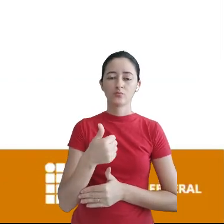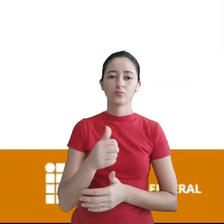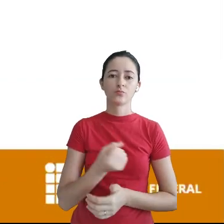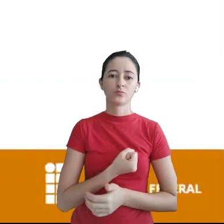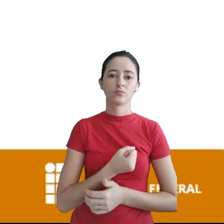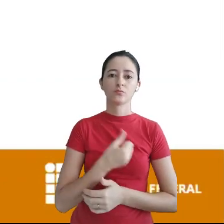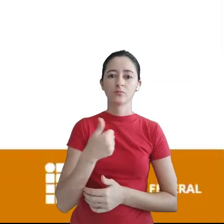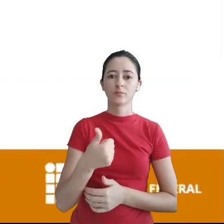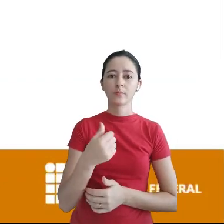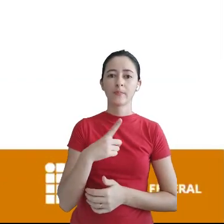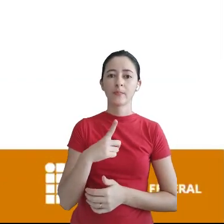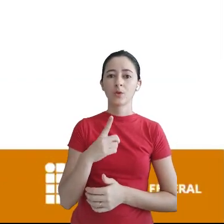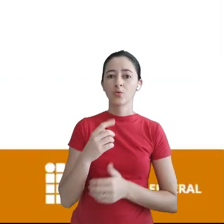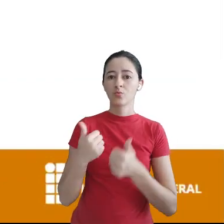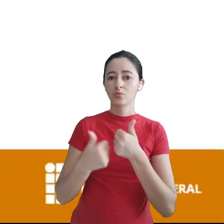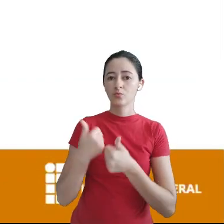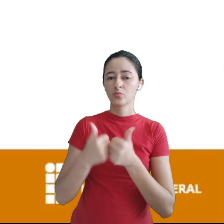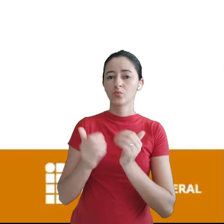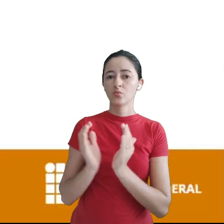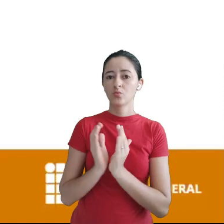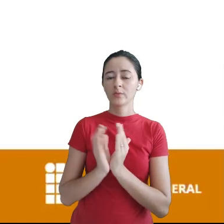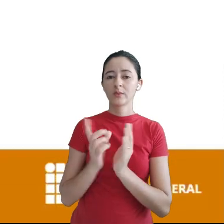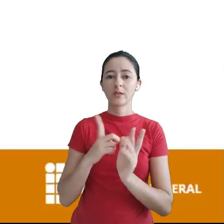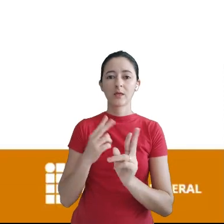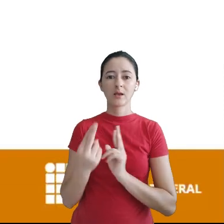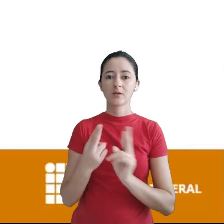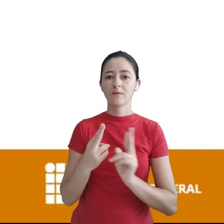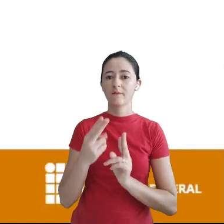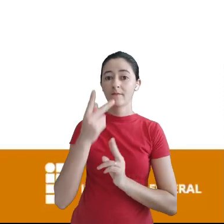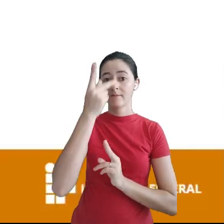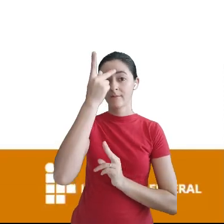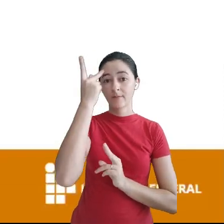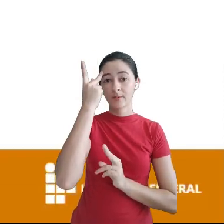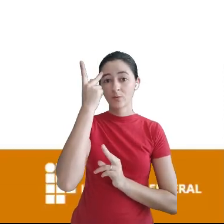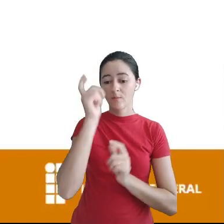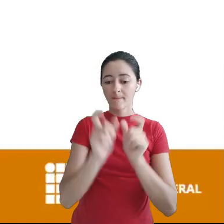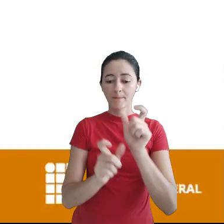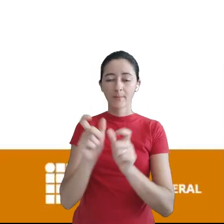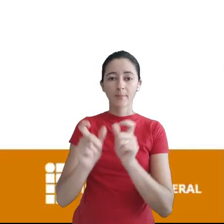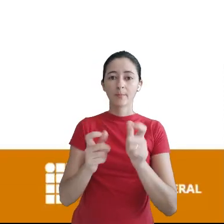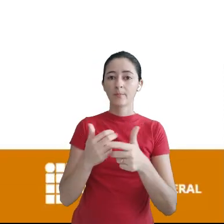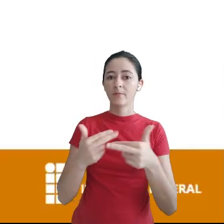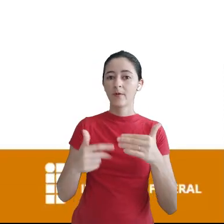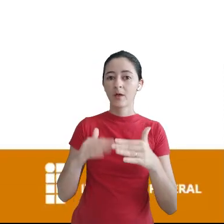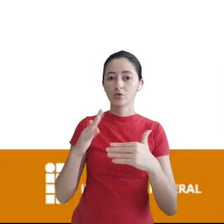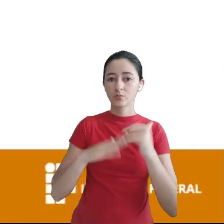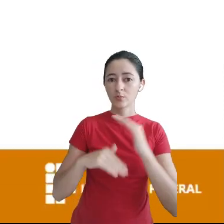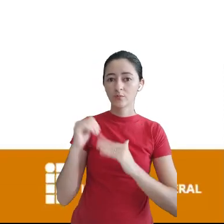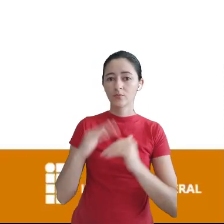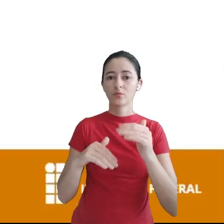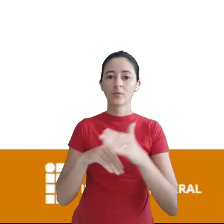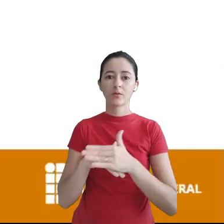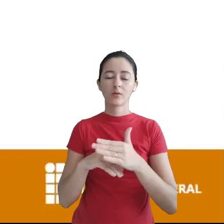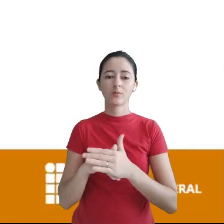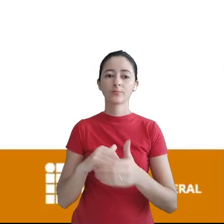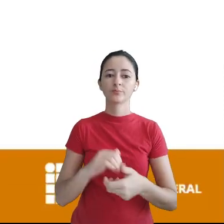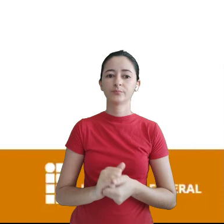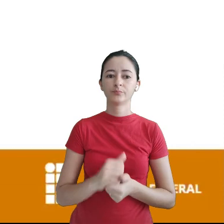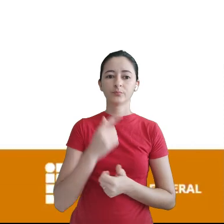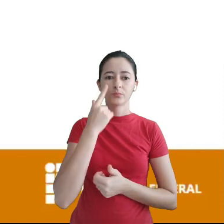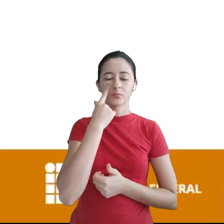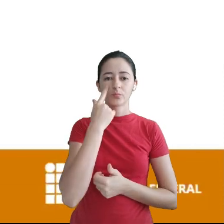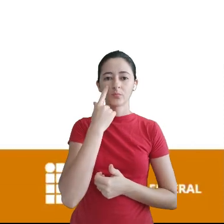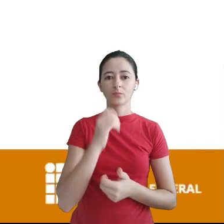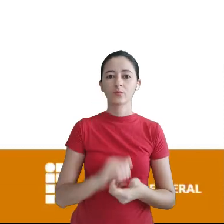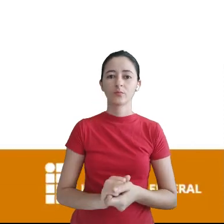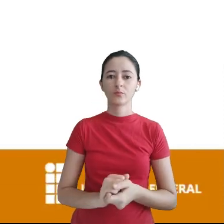1. E um time está relacionado a vários jogadores. Então, um time possui vários jogadores relacionados a ele. Então, aqui seria um N para